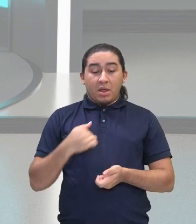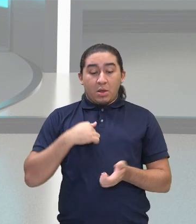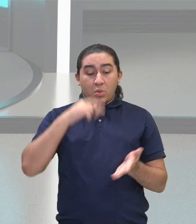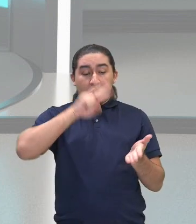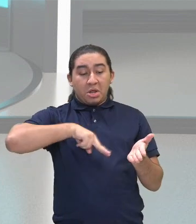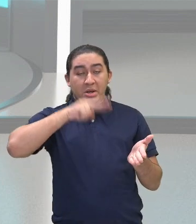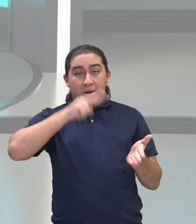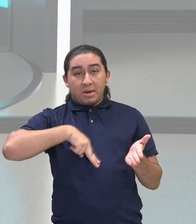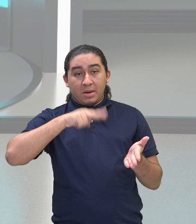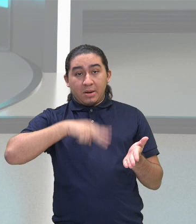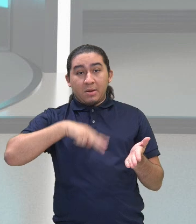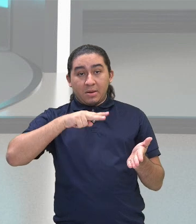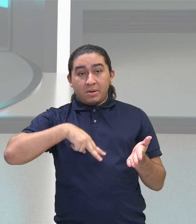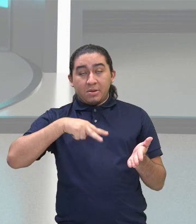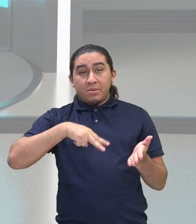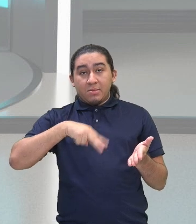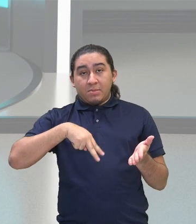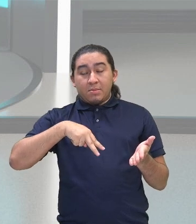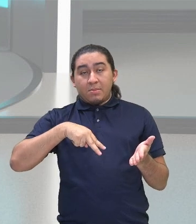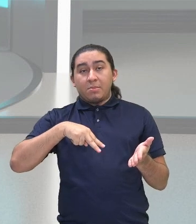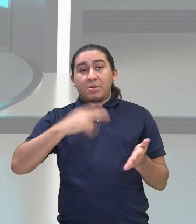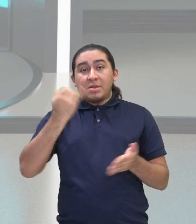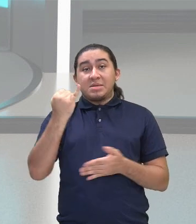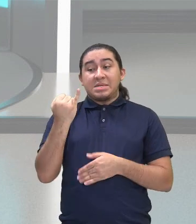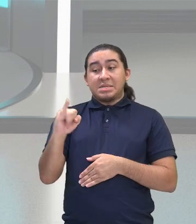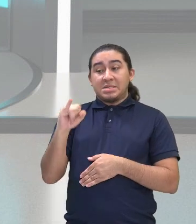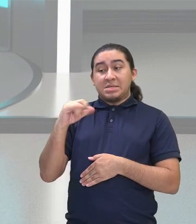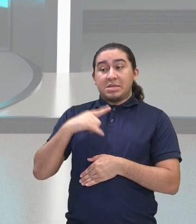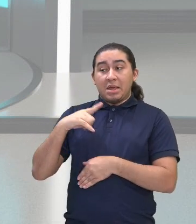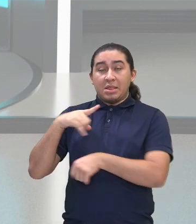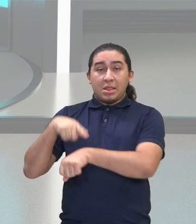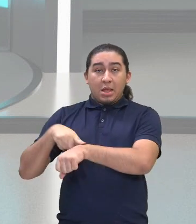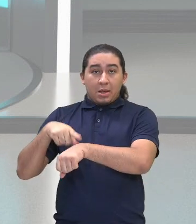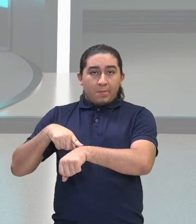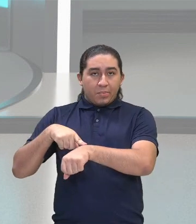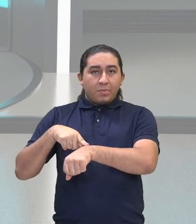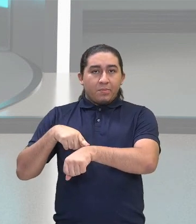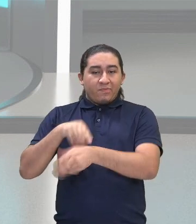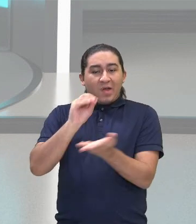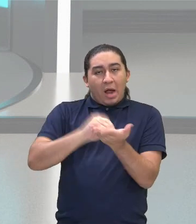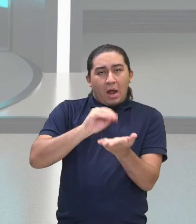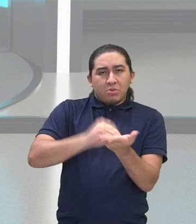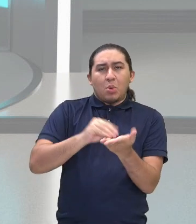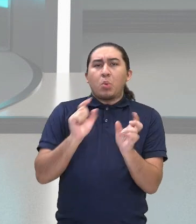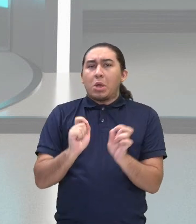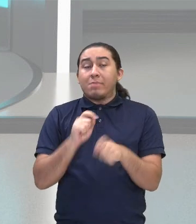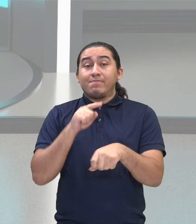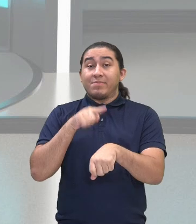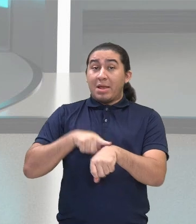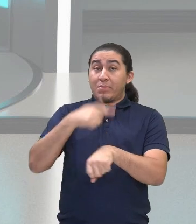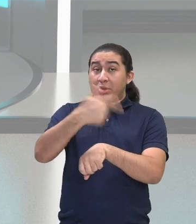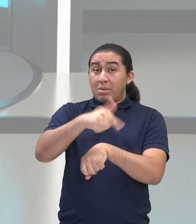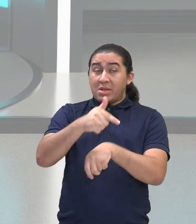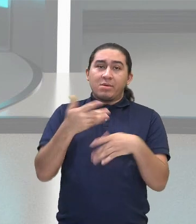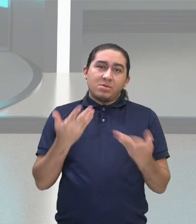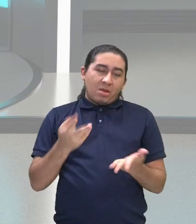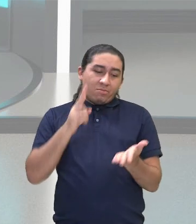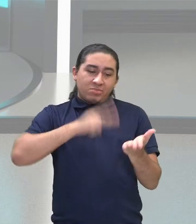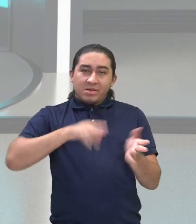mas se houvera ou se tivesse havido tempo. Não houve tempo, não